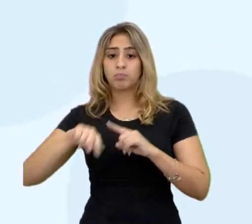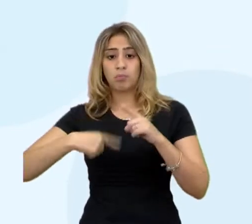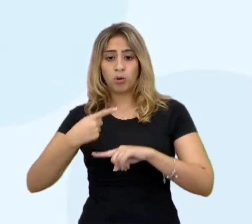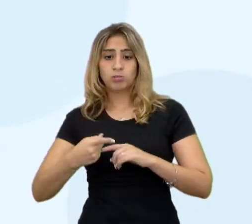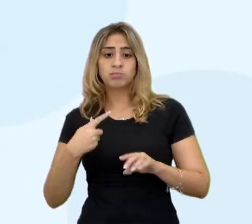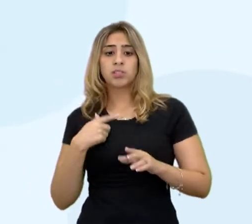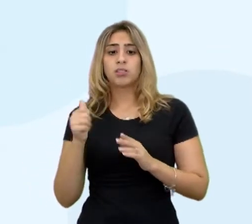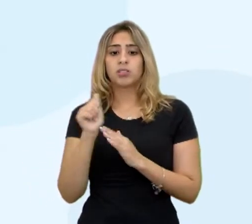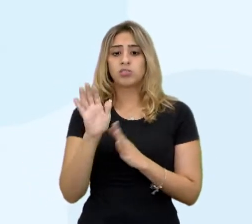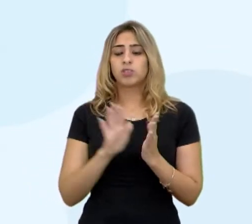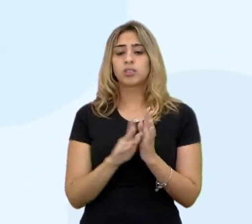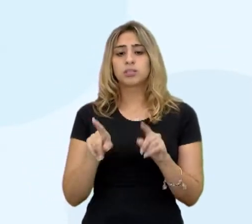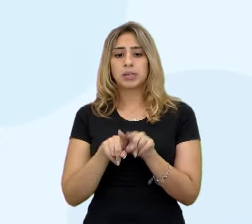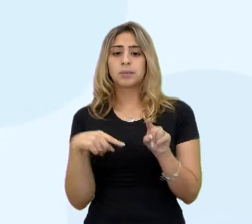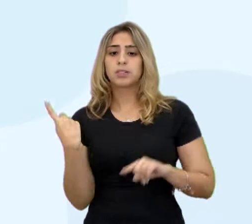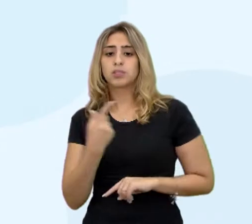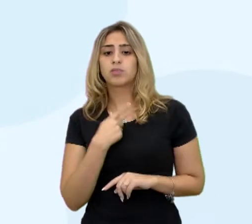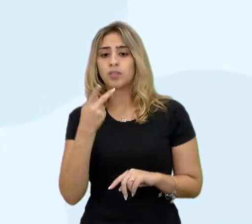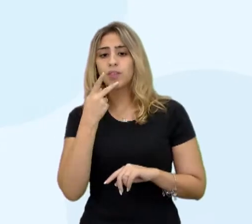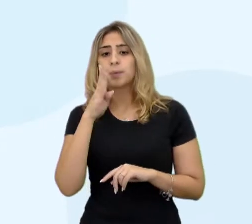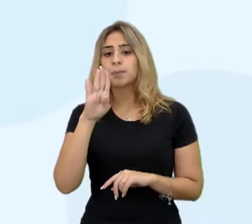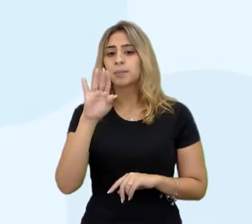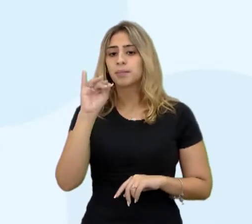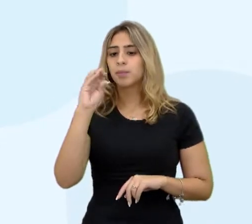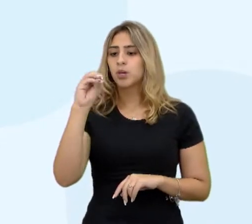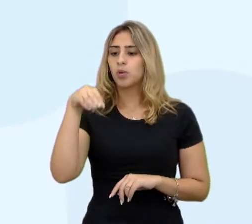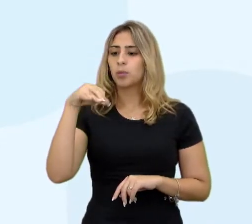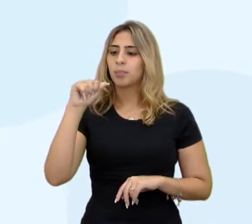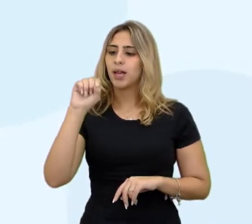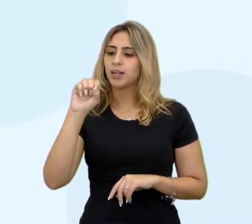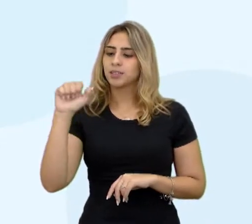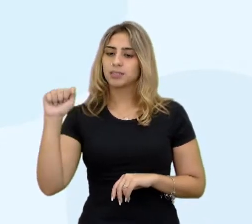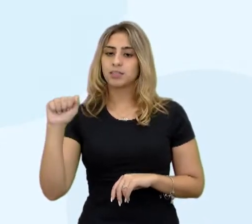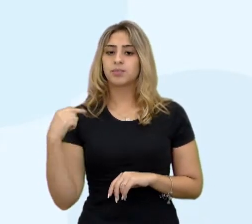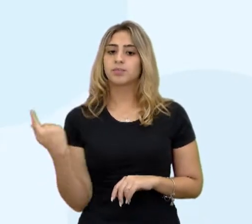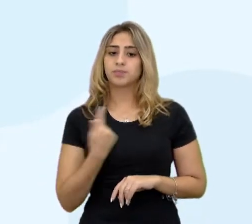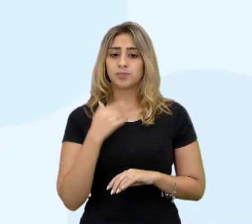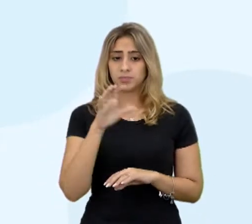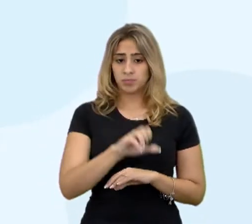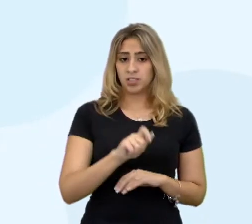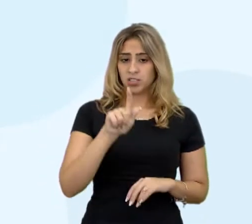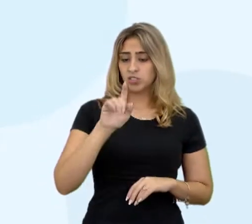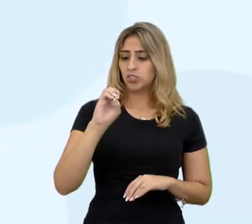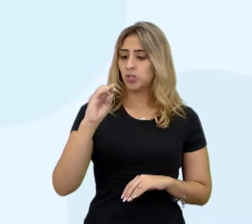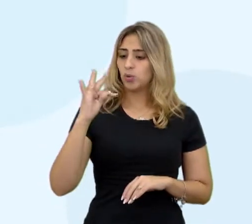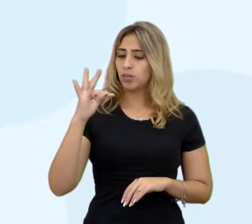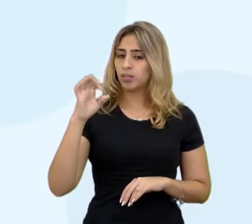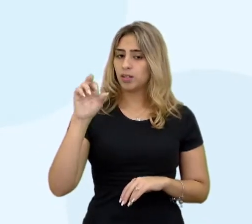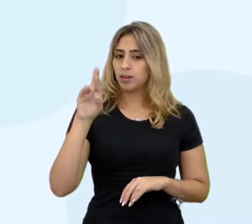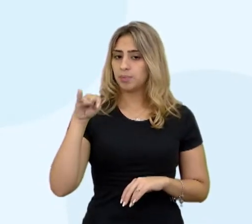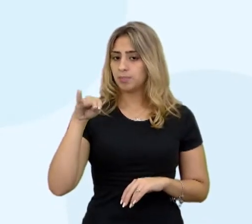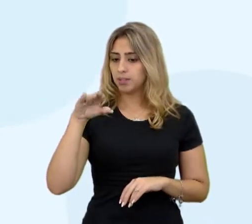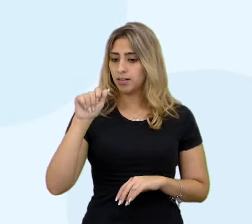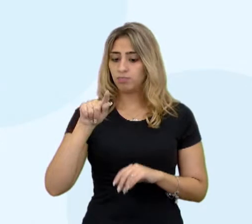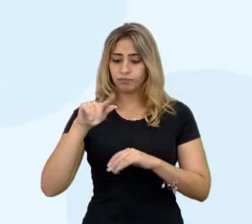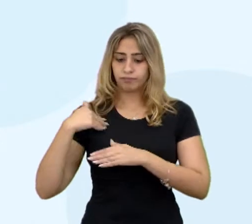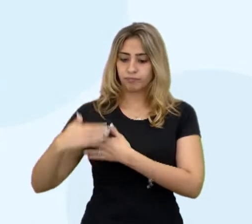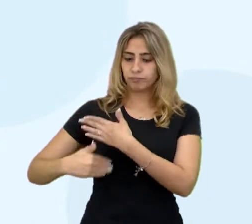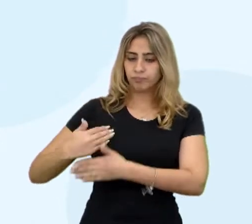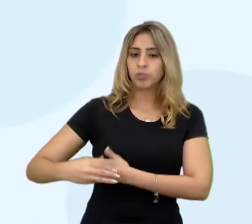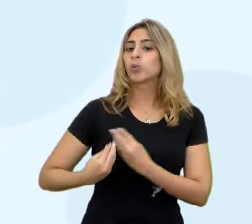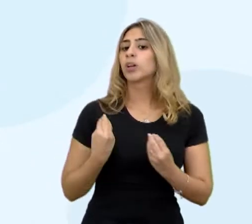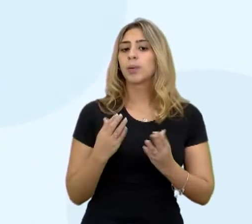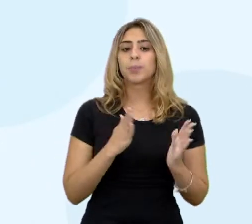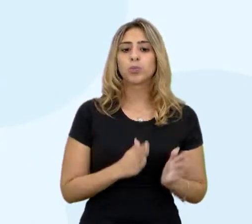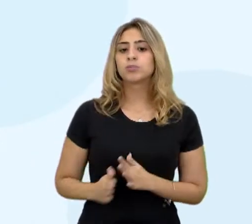atividades, na 3, né, a gente vai falar do outro, que é a biomassa. A gente quer pegar a geotérmica para produzir eletricidade, tá certo? E hoje,